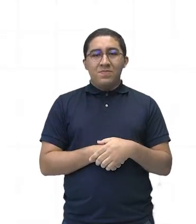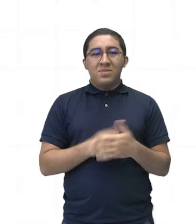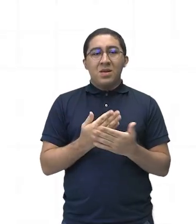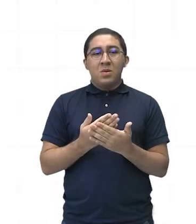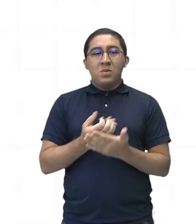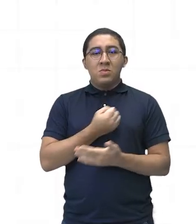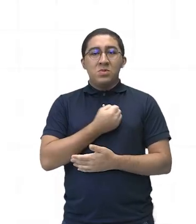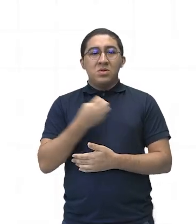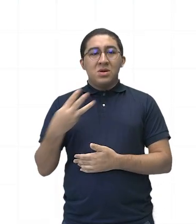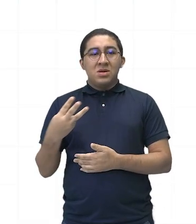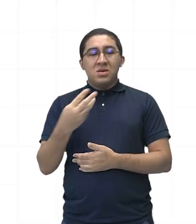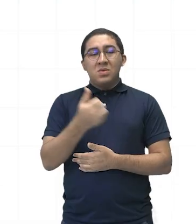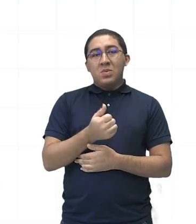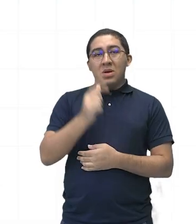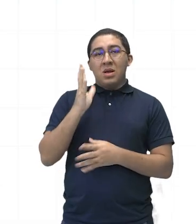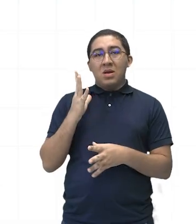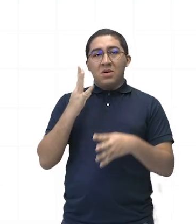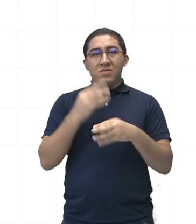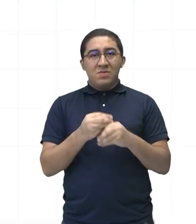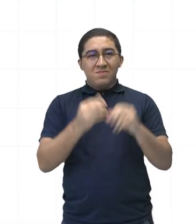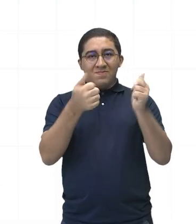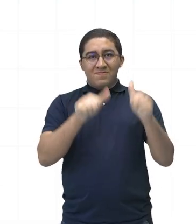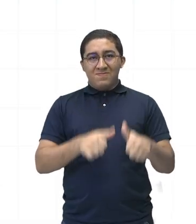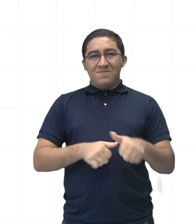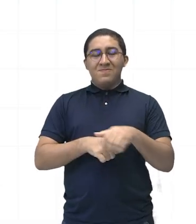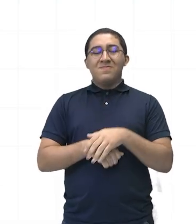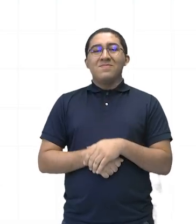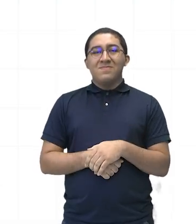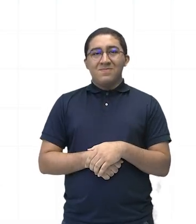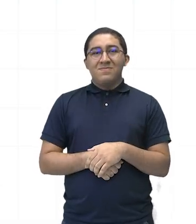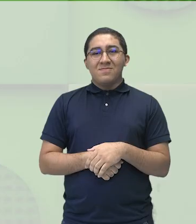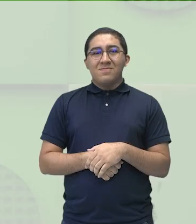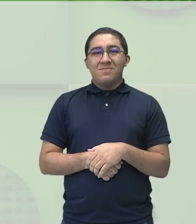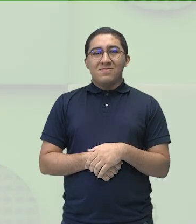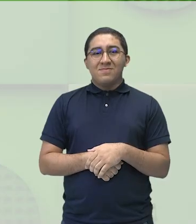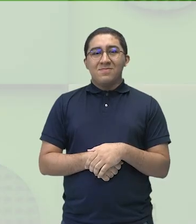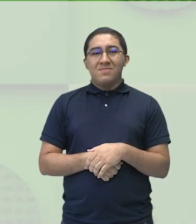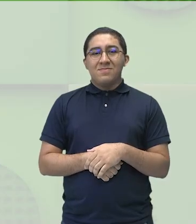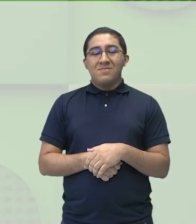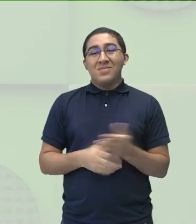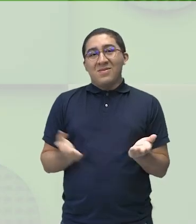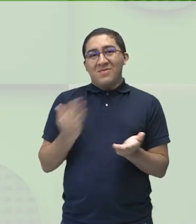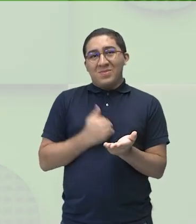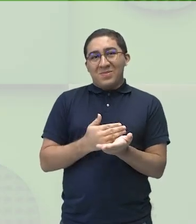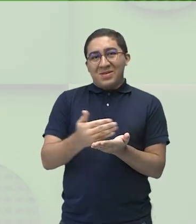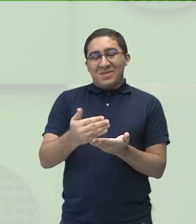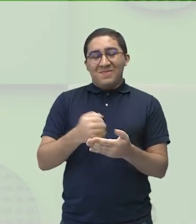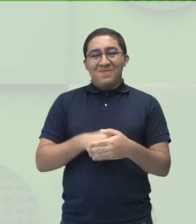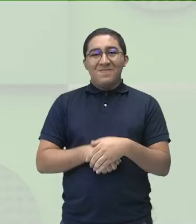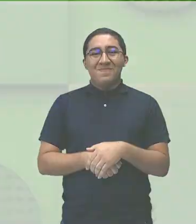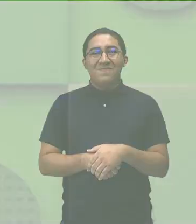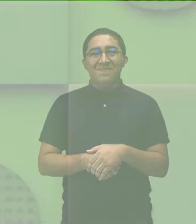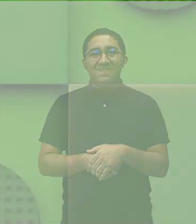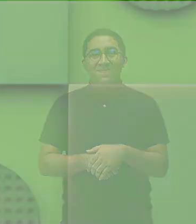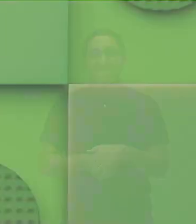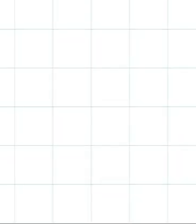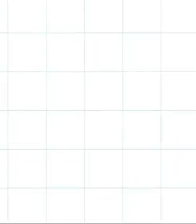Aula 31, revisão e avaliação. E vamos à nossa aula.